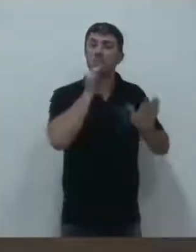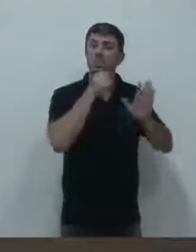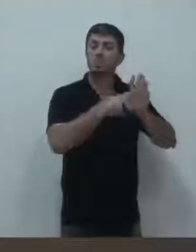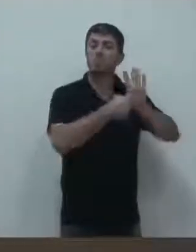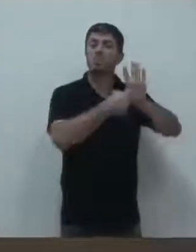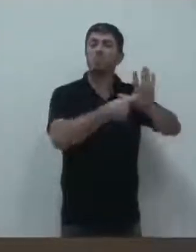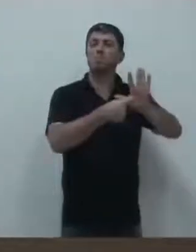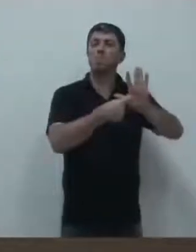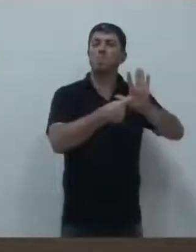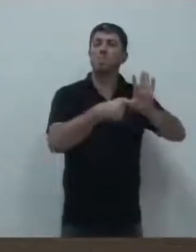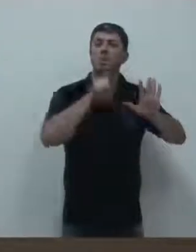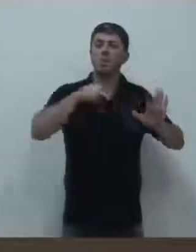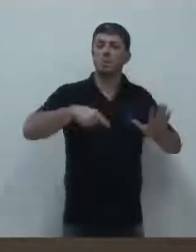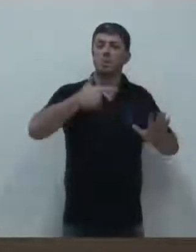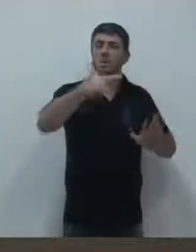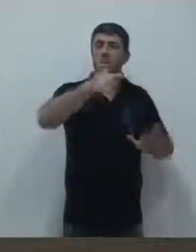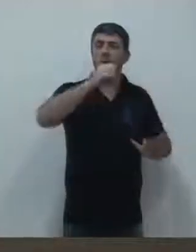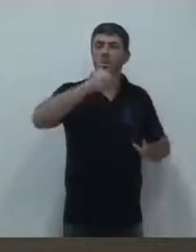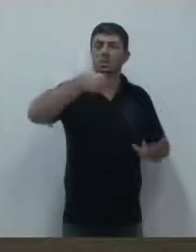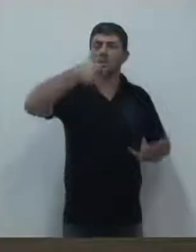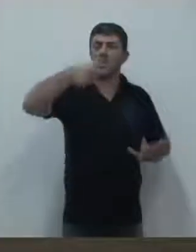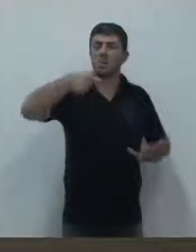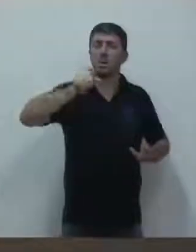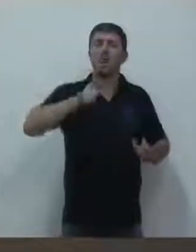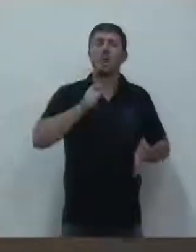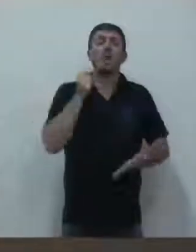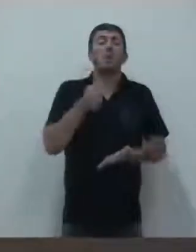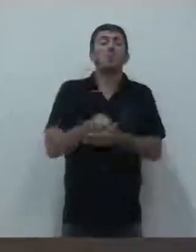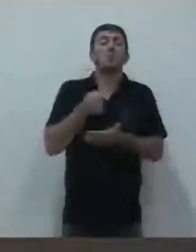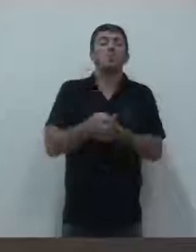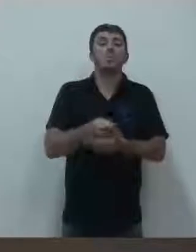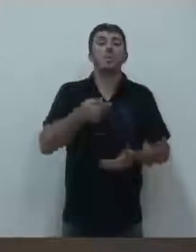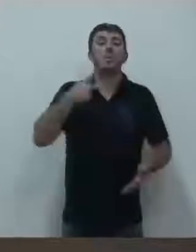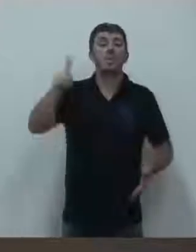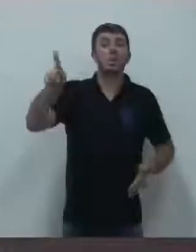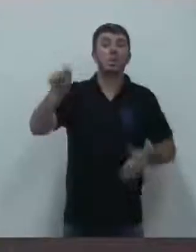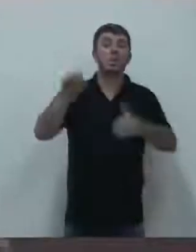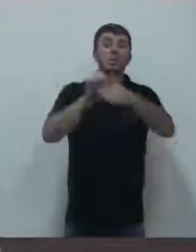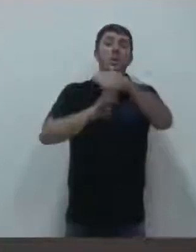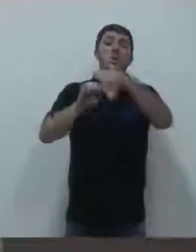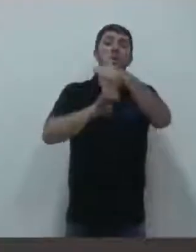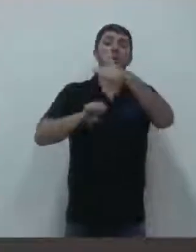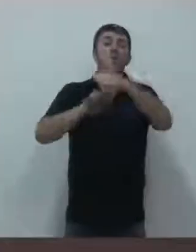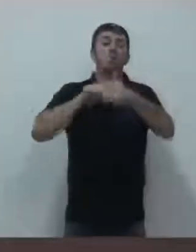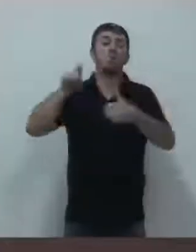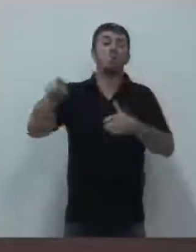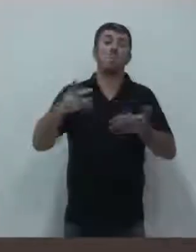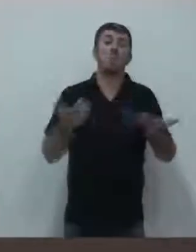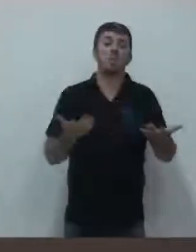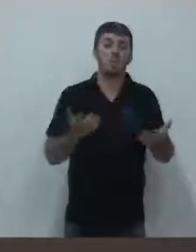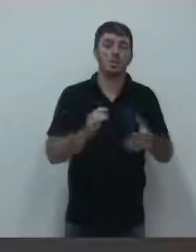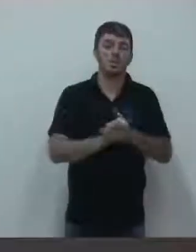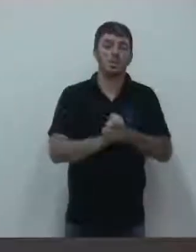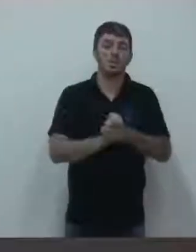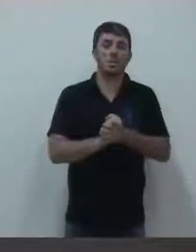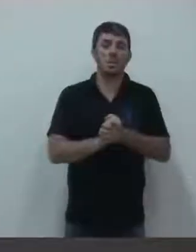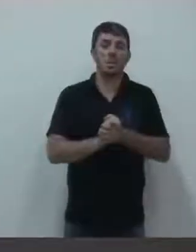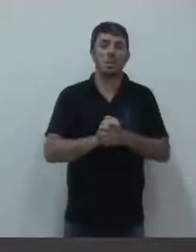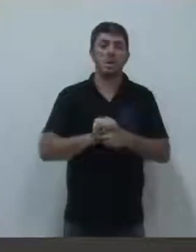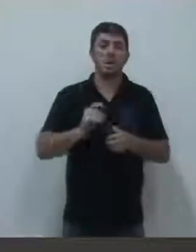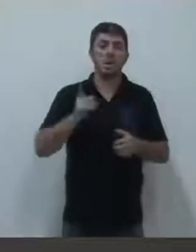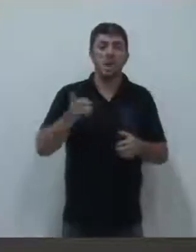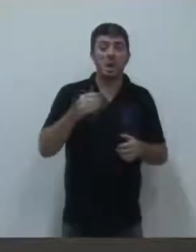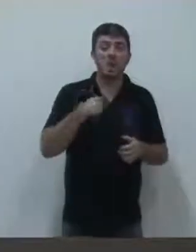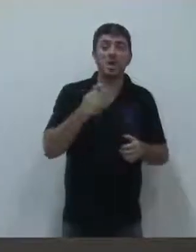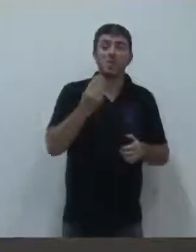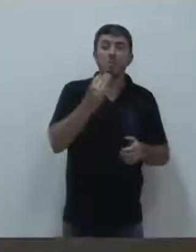pontos que são obrigações da contratada. Então, eu não consigo enxergar que não é momento ou é uma oportunidade que a